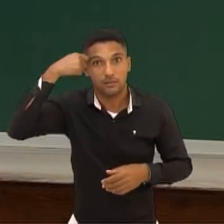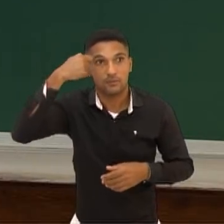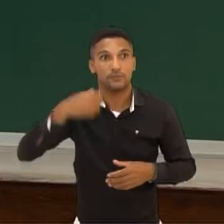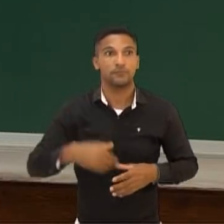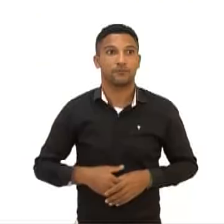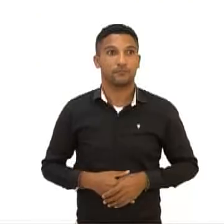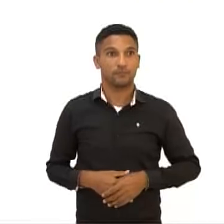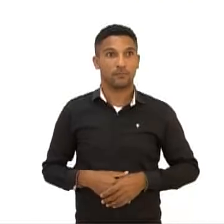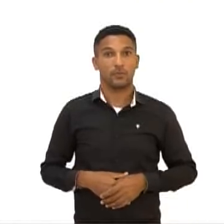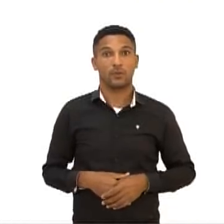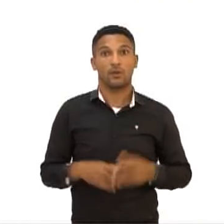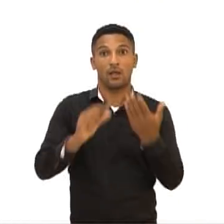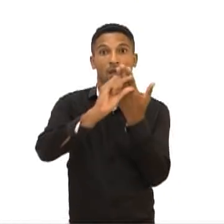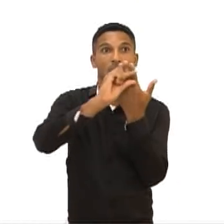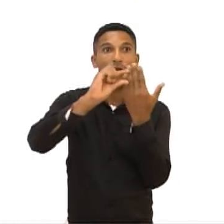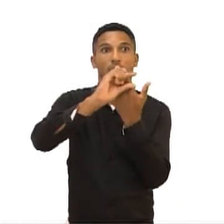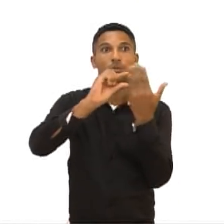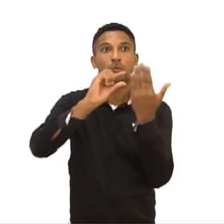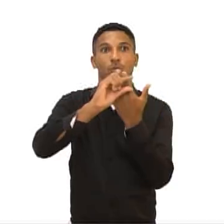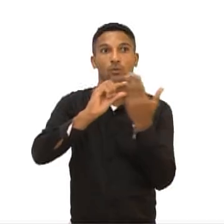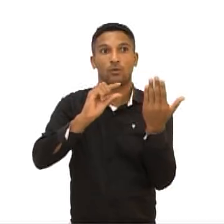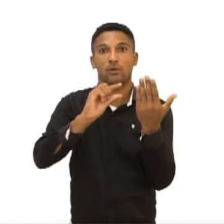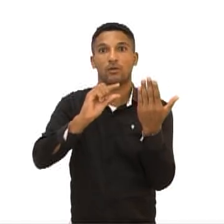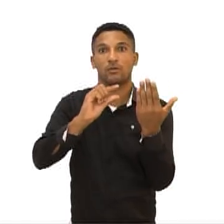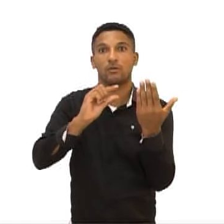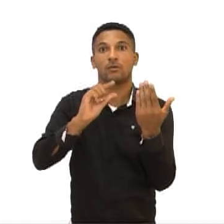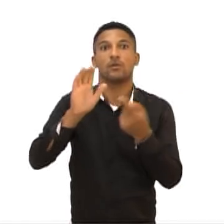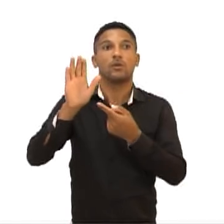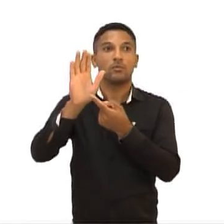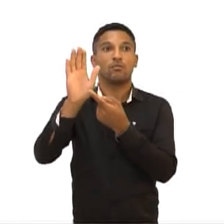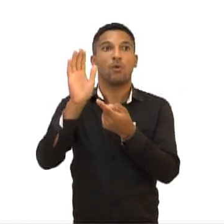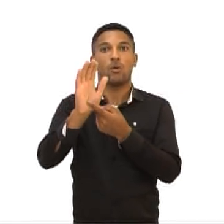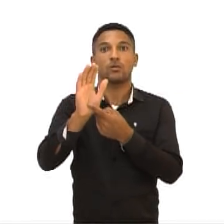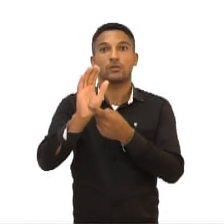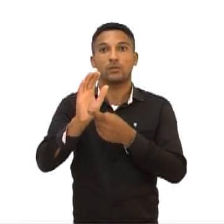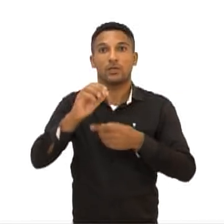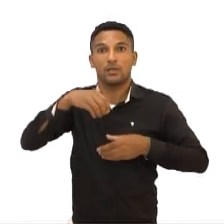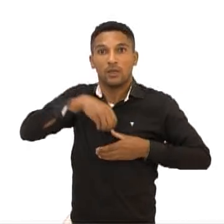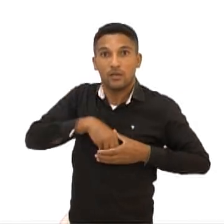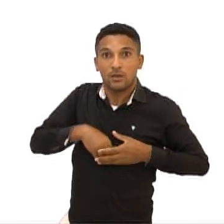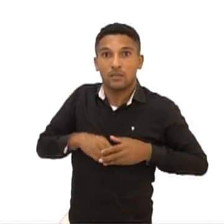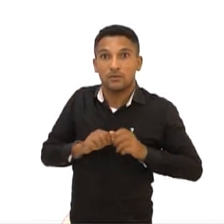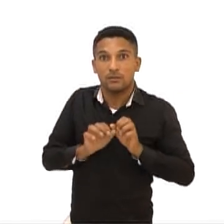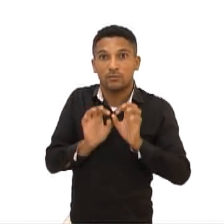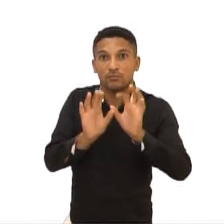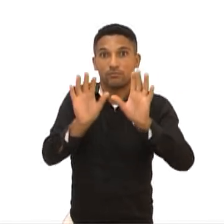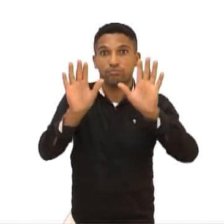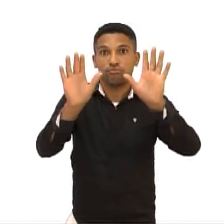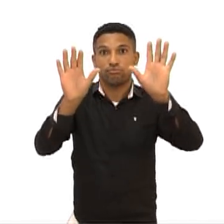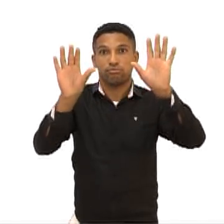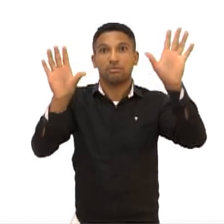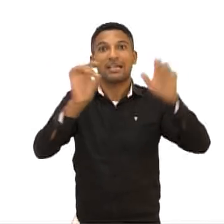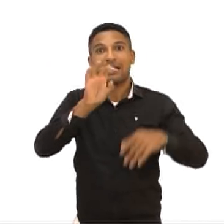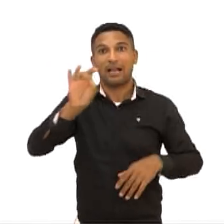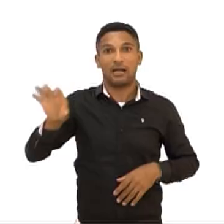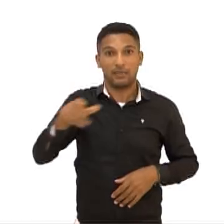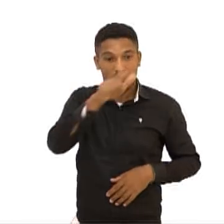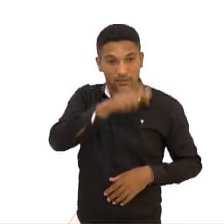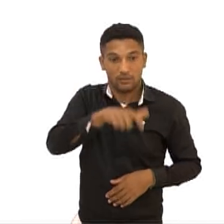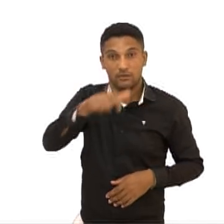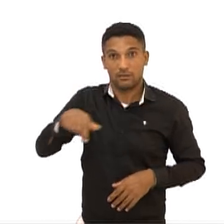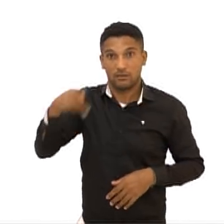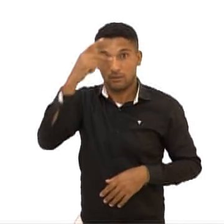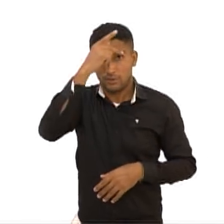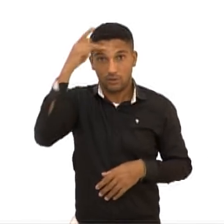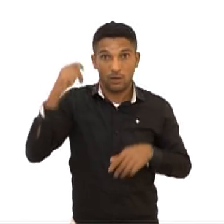Então, ó, a artista traz as raízes que existem em cada indivíduo e que vão expandindo, crescendo, germinando, né? Então,